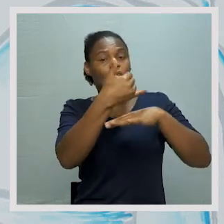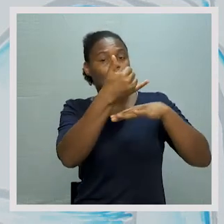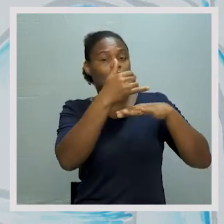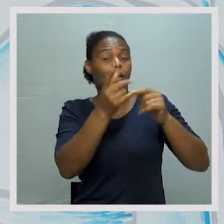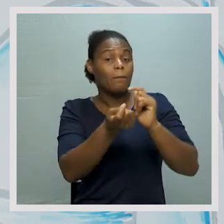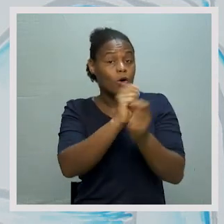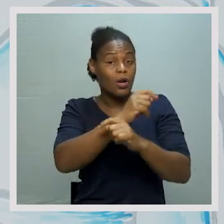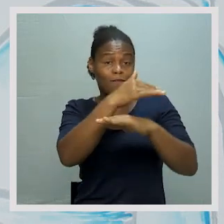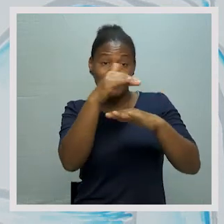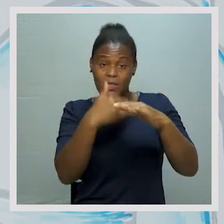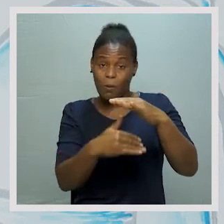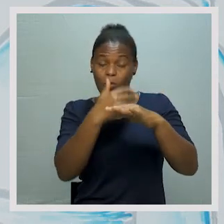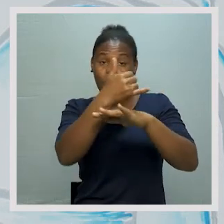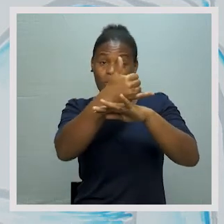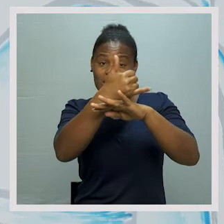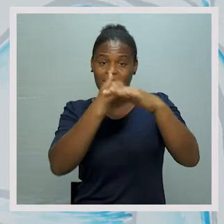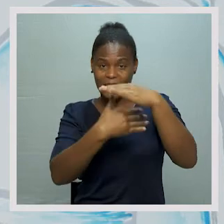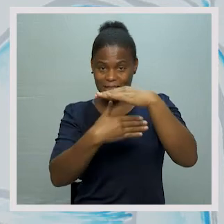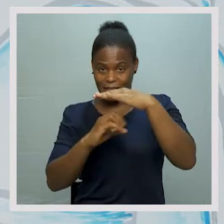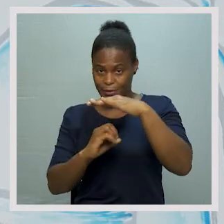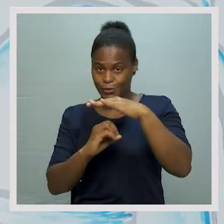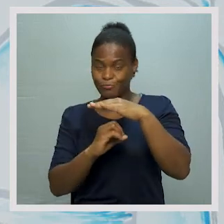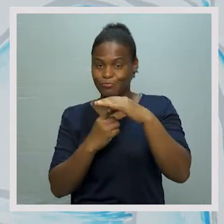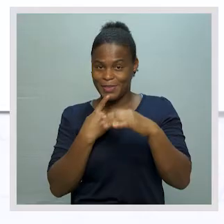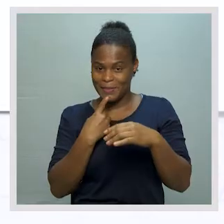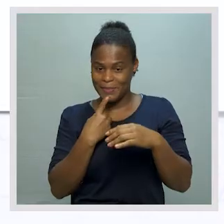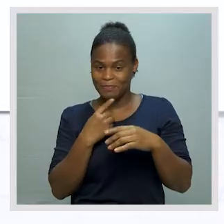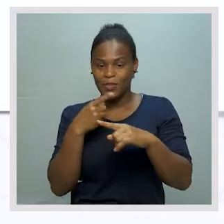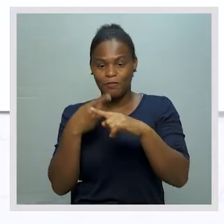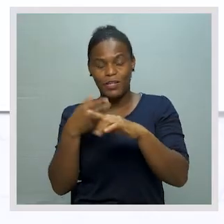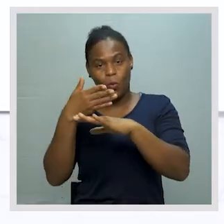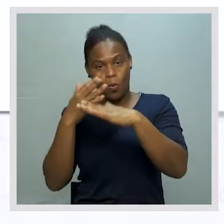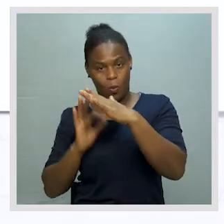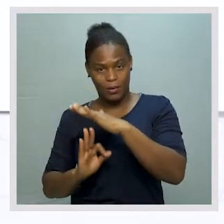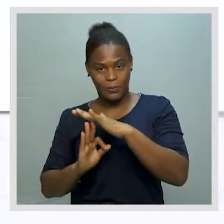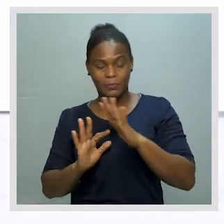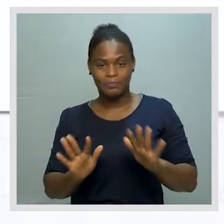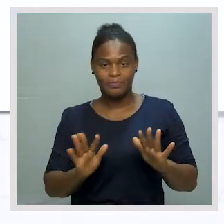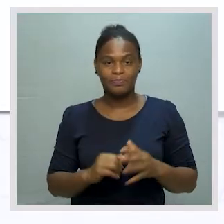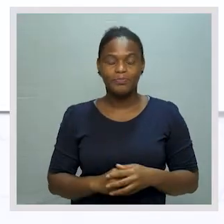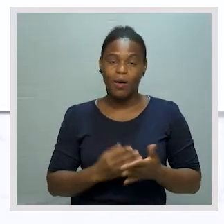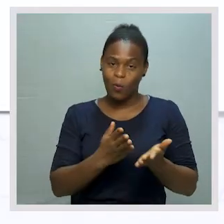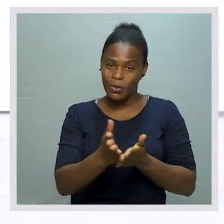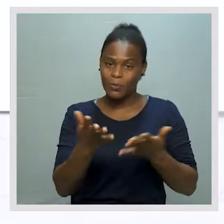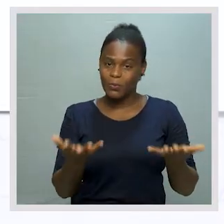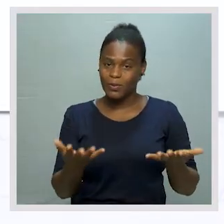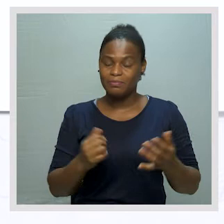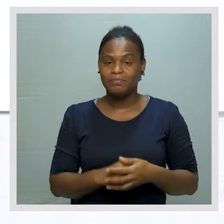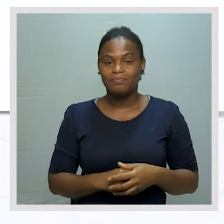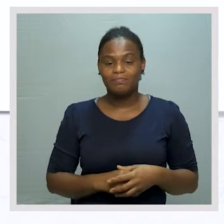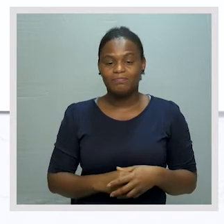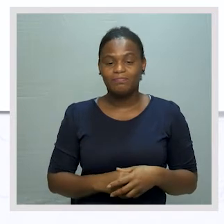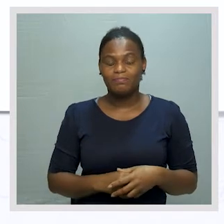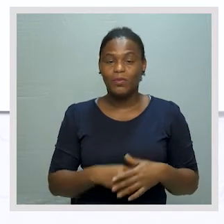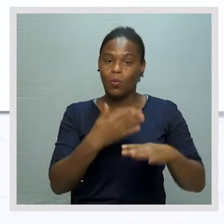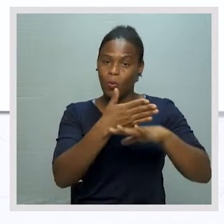sua fração correspondente, que é 2 décimas, não é verdade? Vezes 1/4. Continuando,